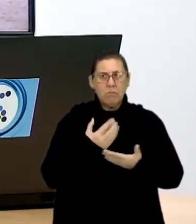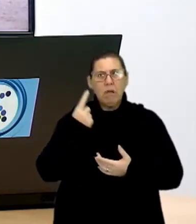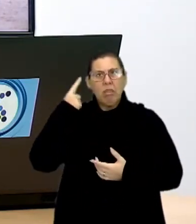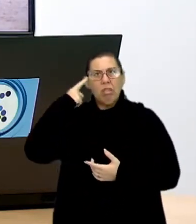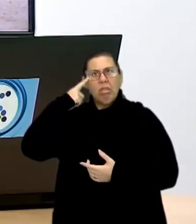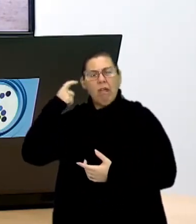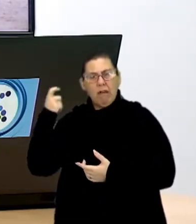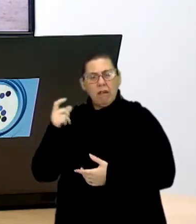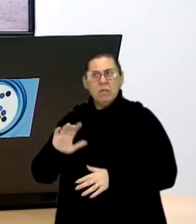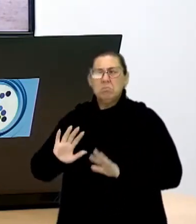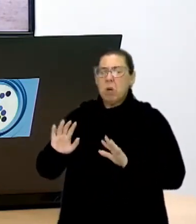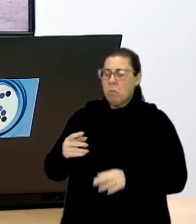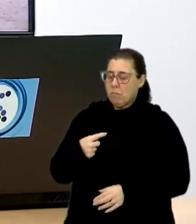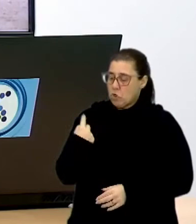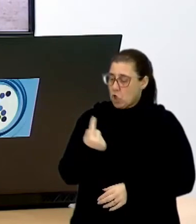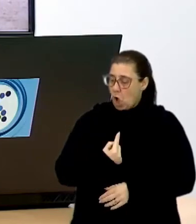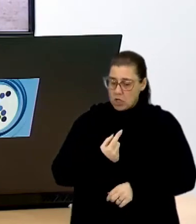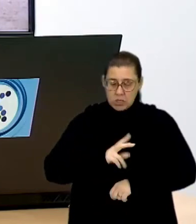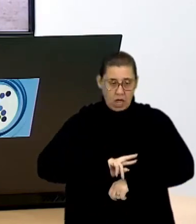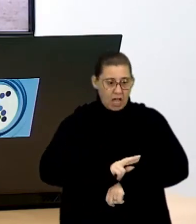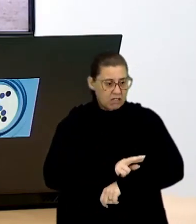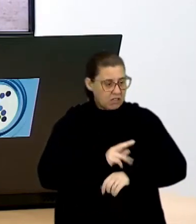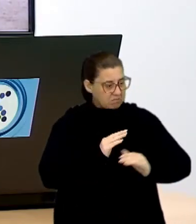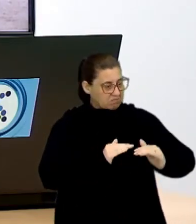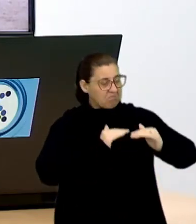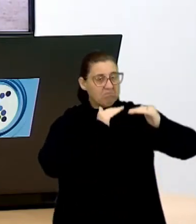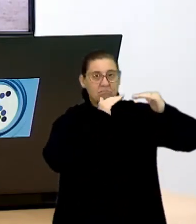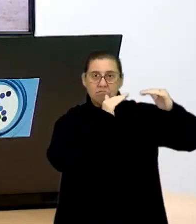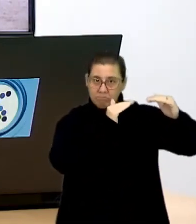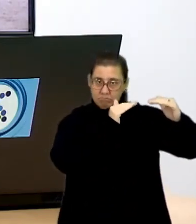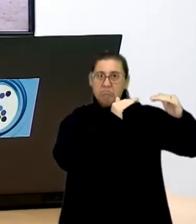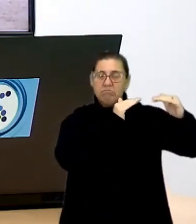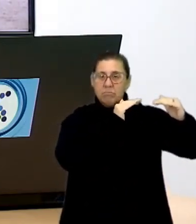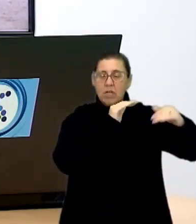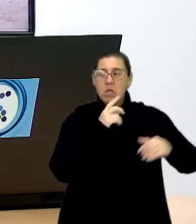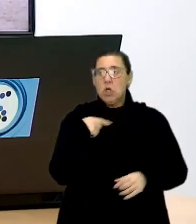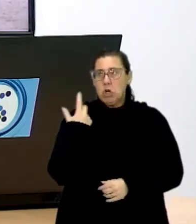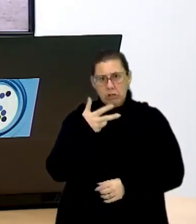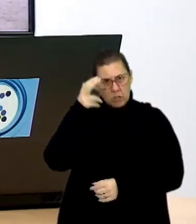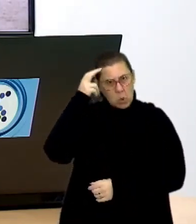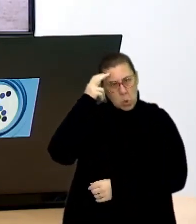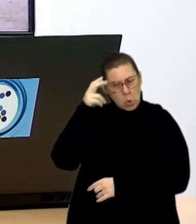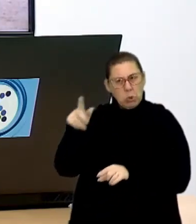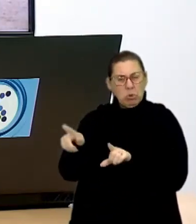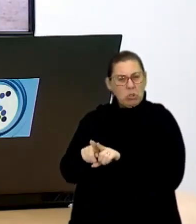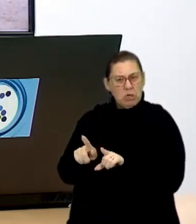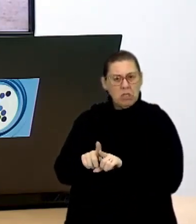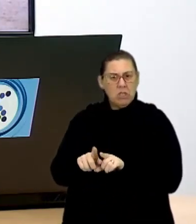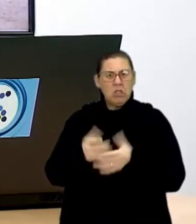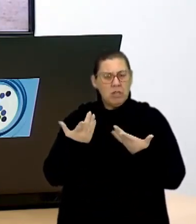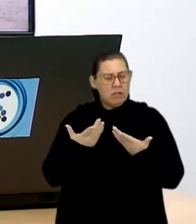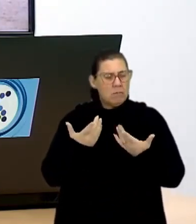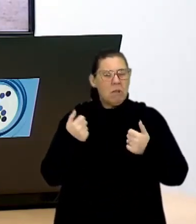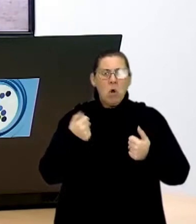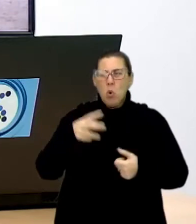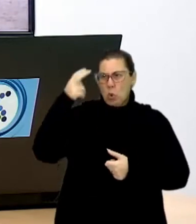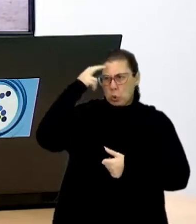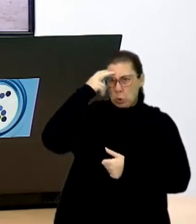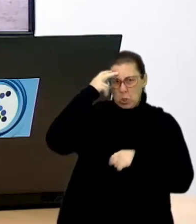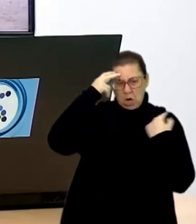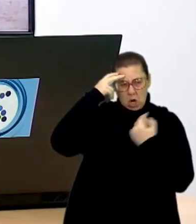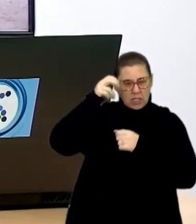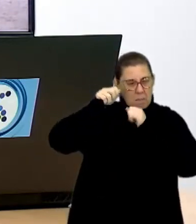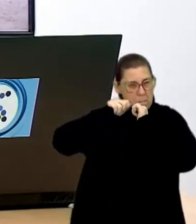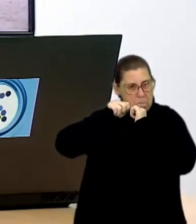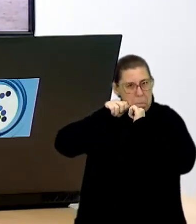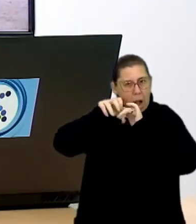que, bom, nossa raça é superior também e nossa cultura, então nós temos que espalhar nossa cultura